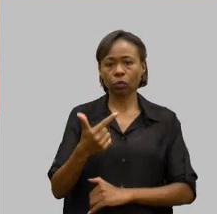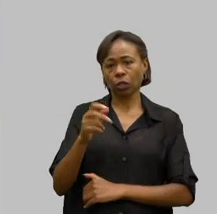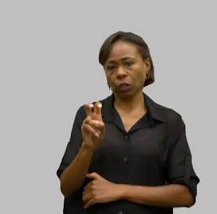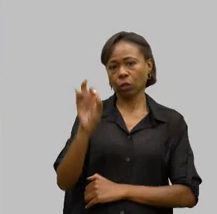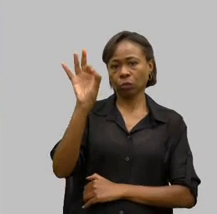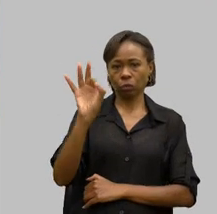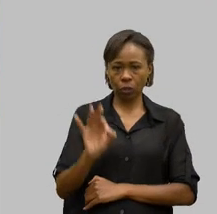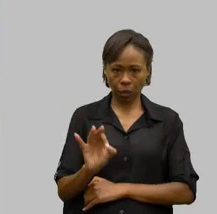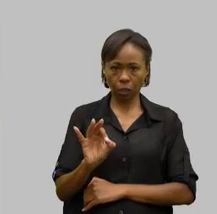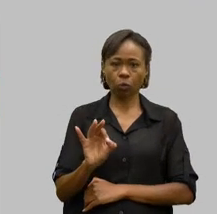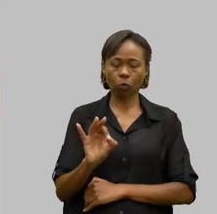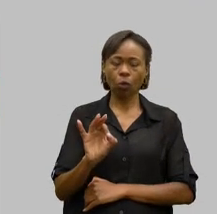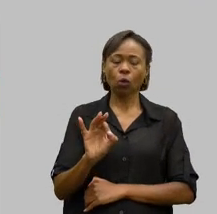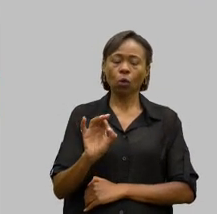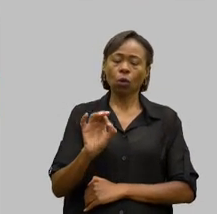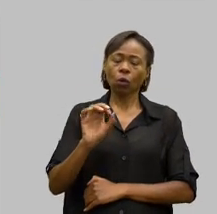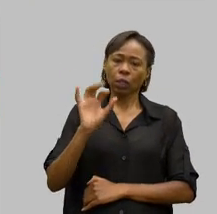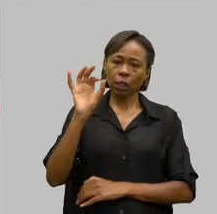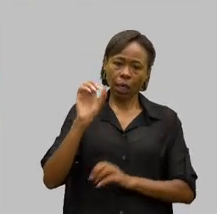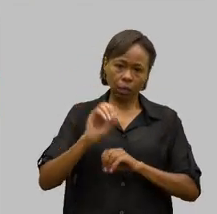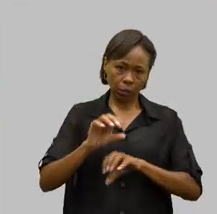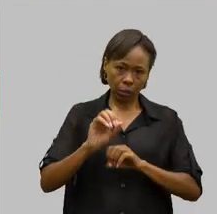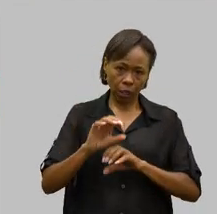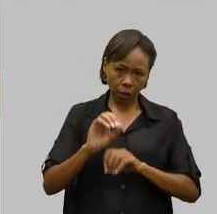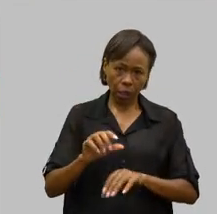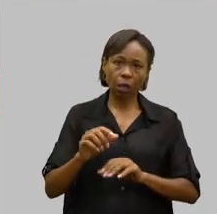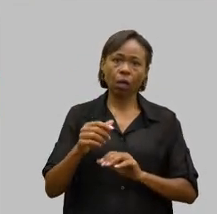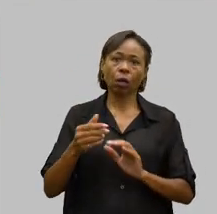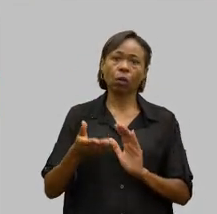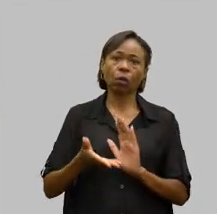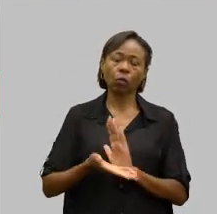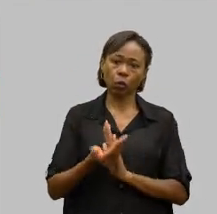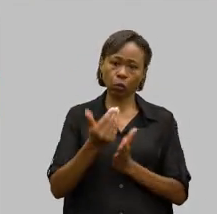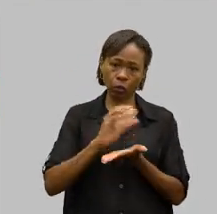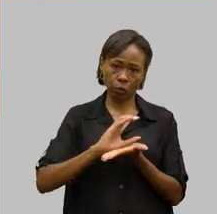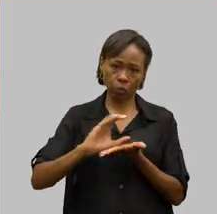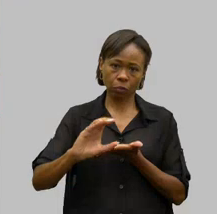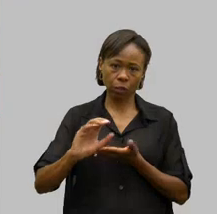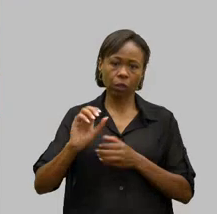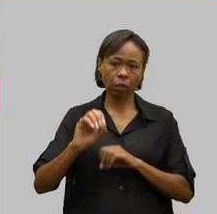da educação investida, da Receita do Estado investida na educação de Minas.